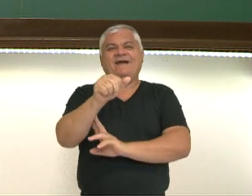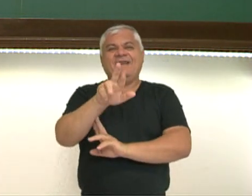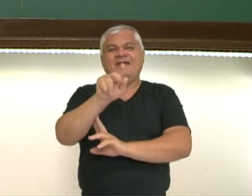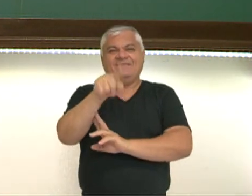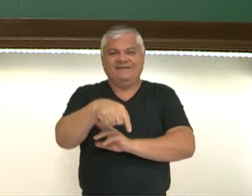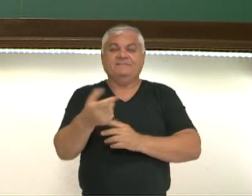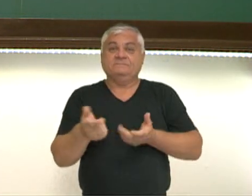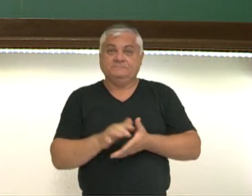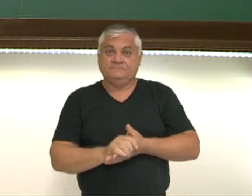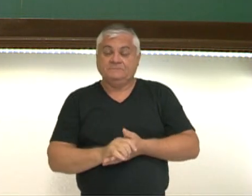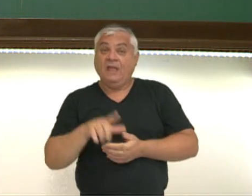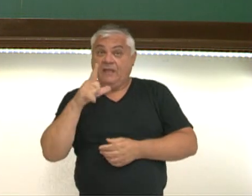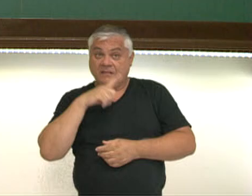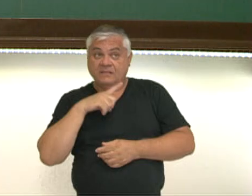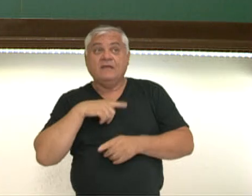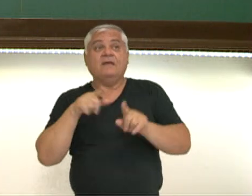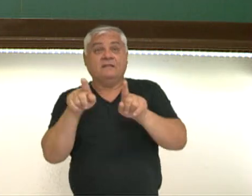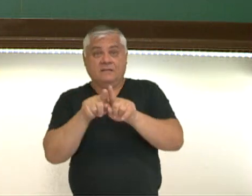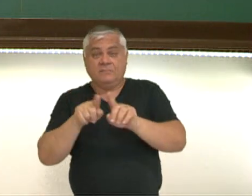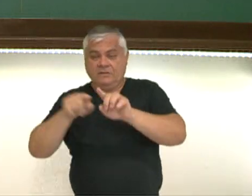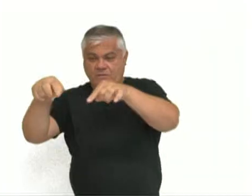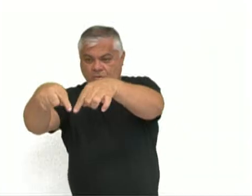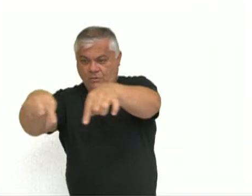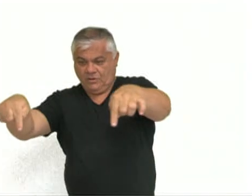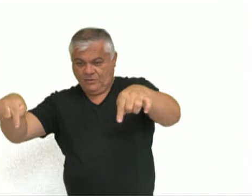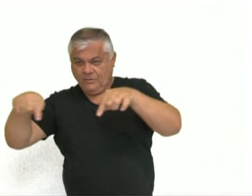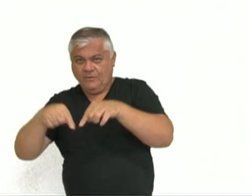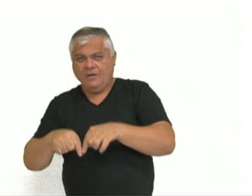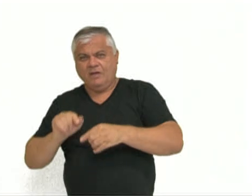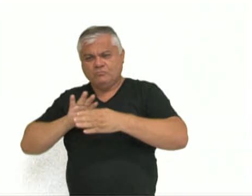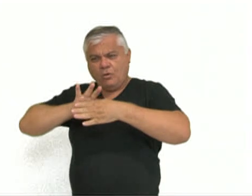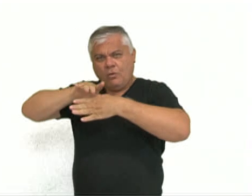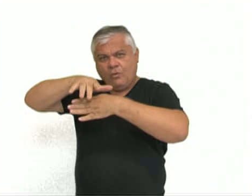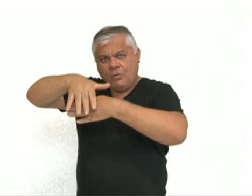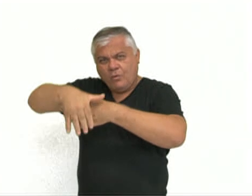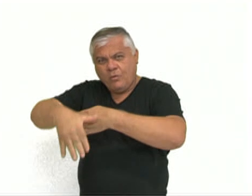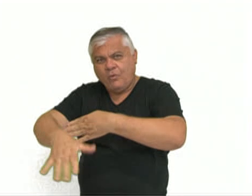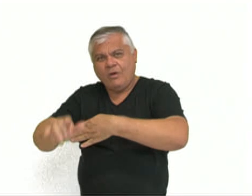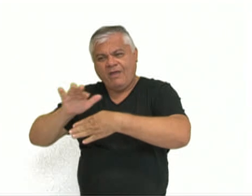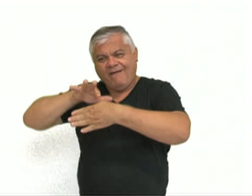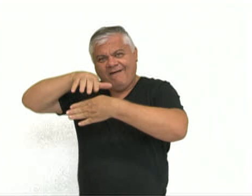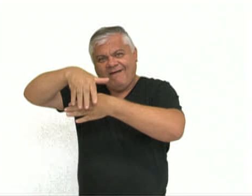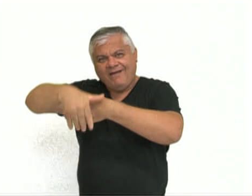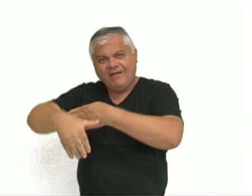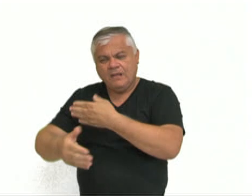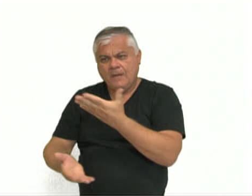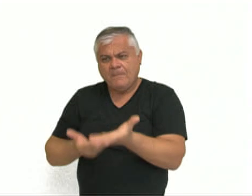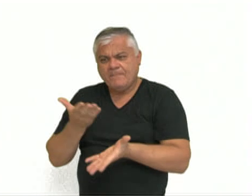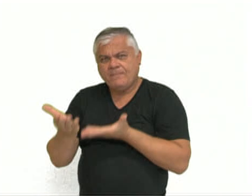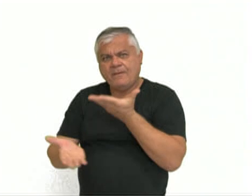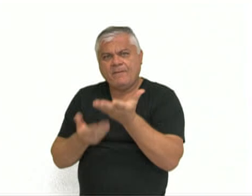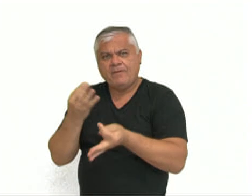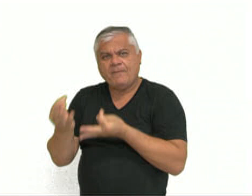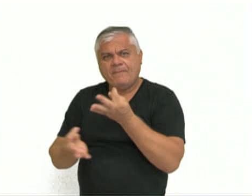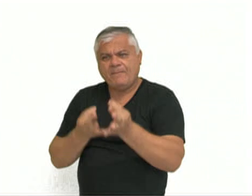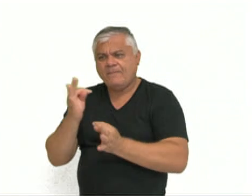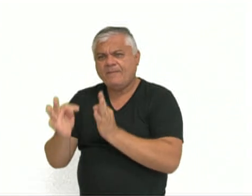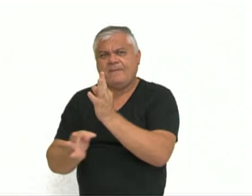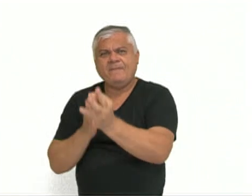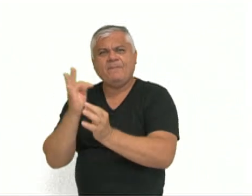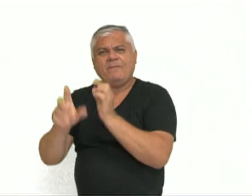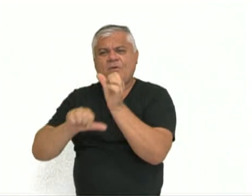nós temos a reserva de água necessária para o tratamento da água que vai parar na residência de muitos paranaenses